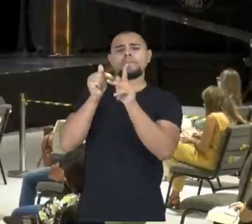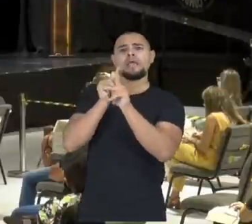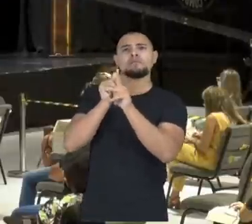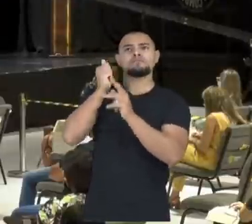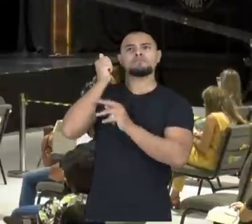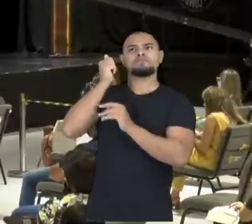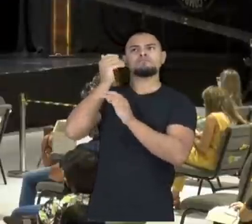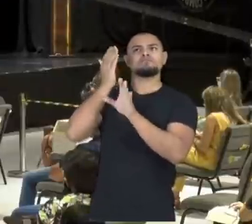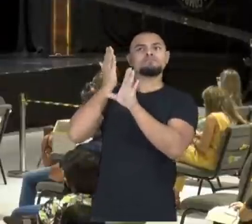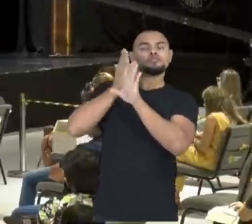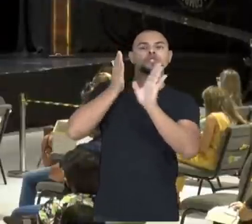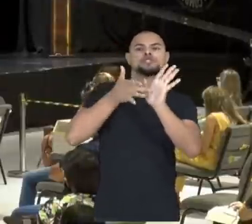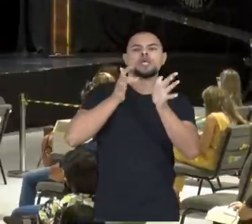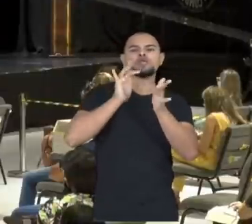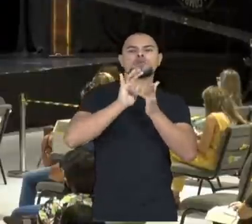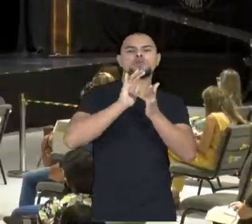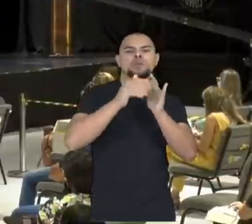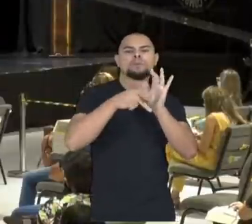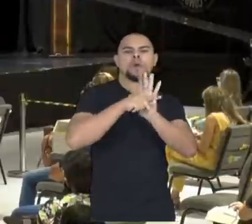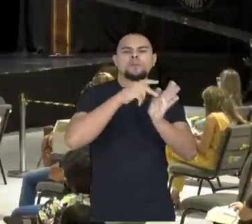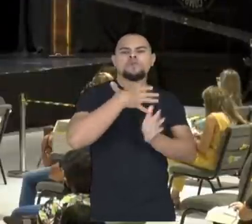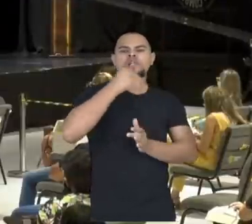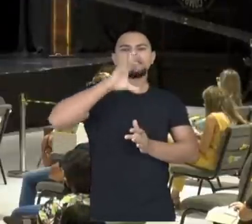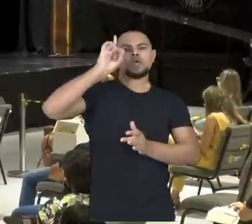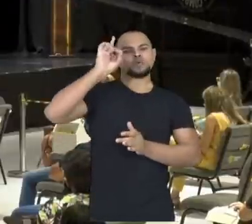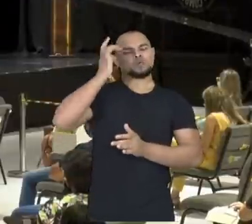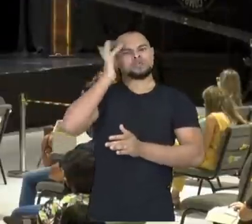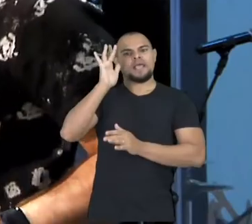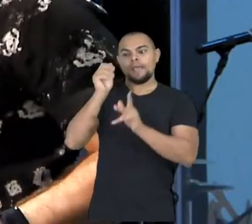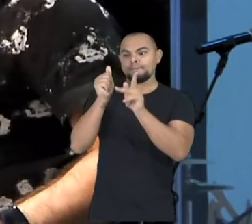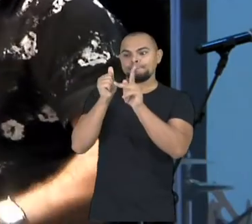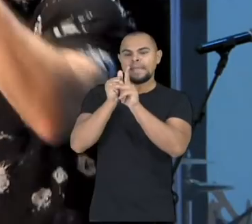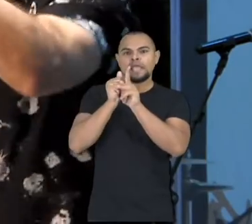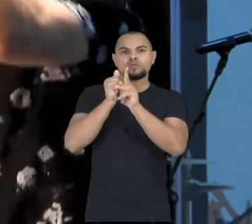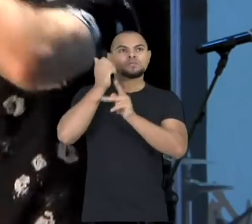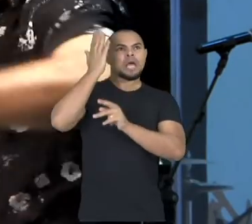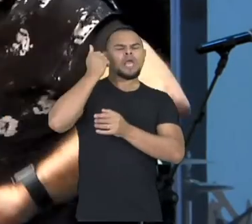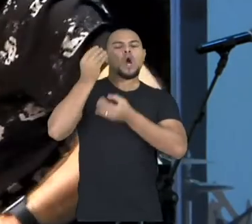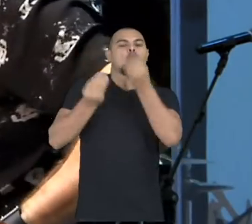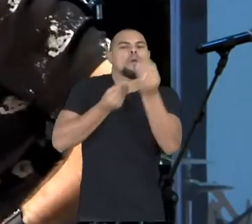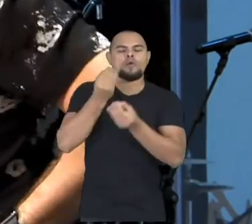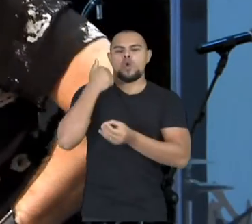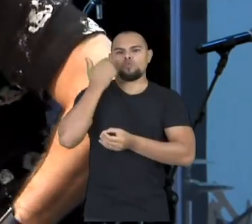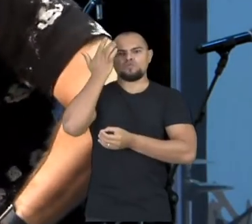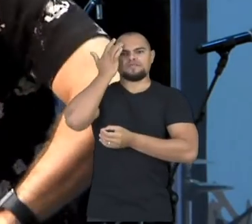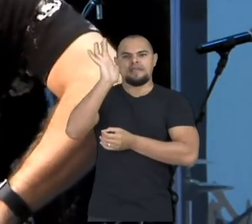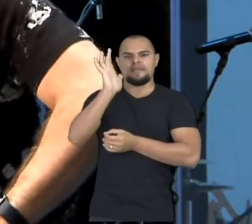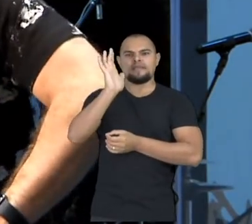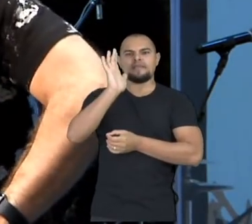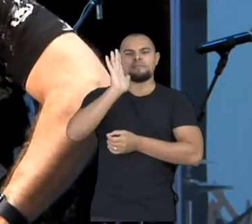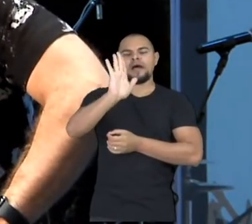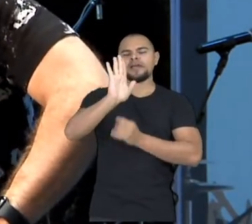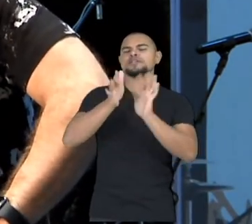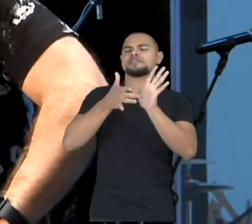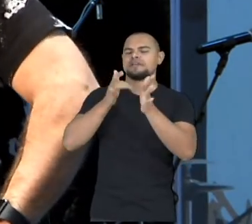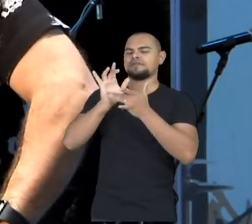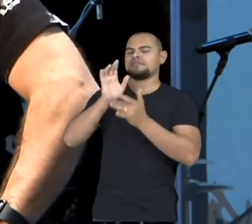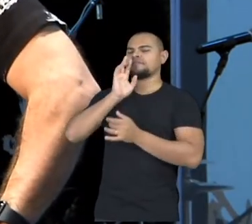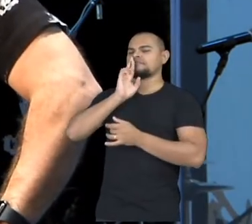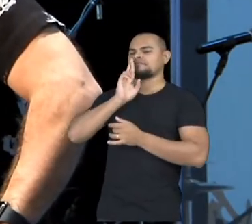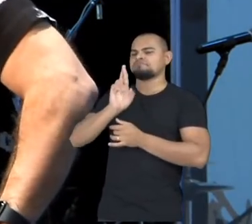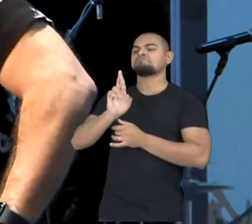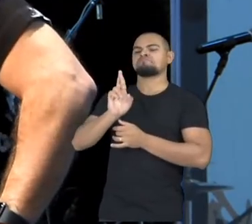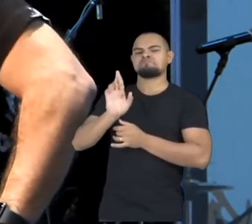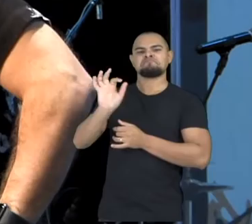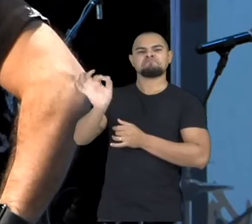isso. A princípio eu não sei de onde Pedro tirou isso, mas Jesus vai dizer de onde Pedro tirou isso.